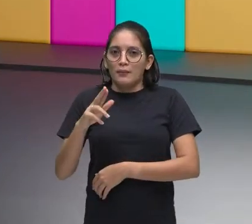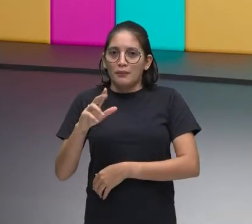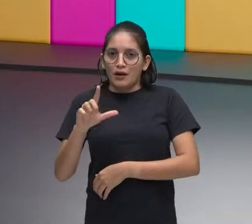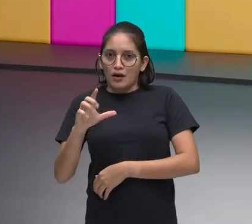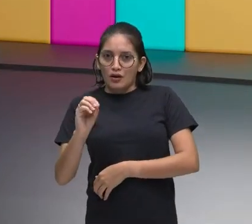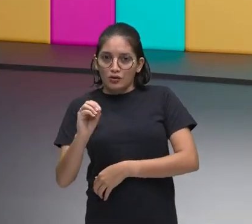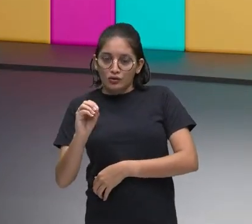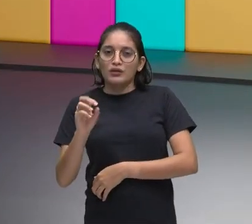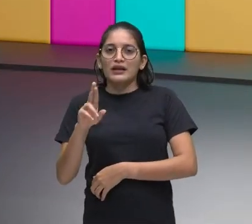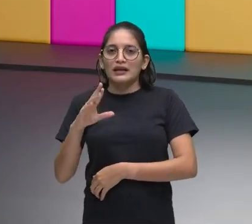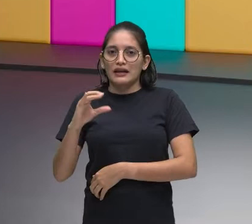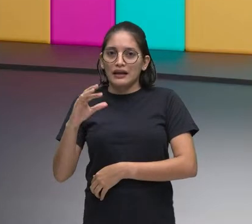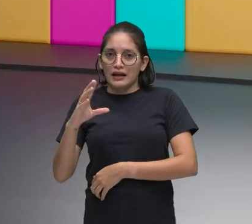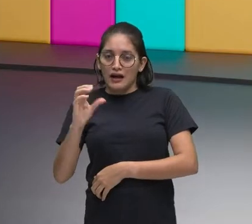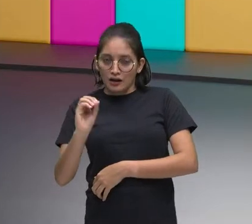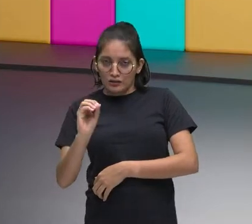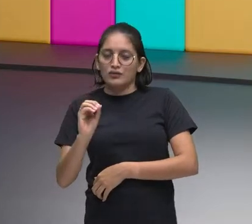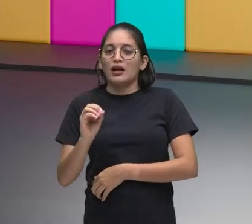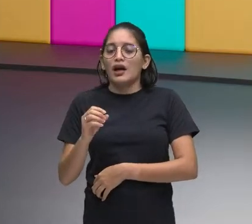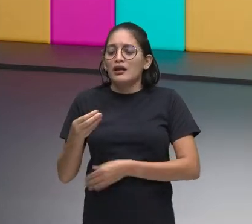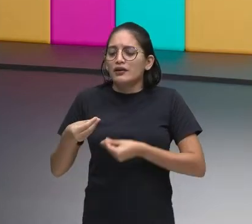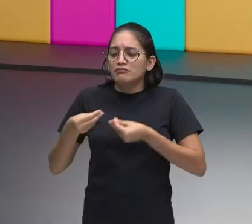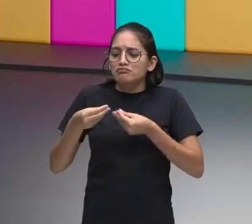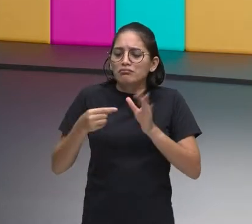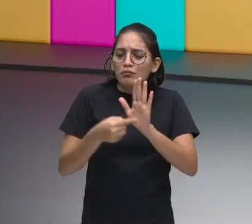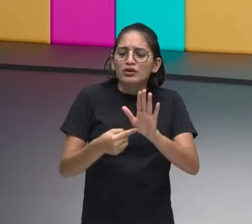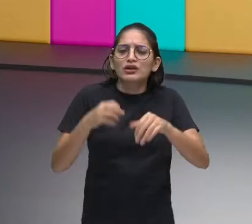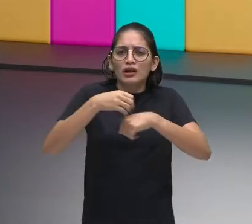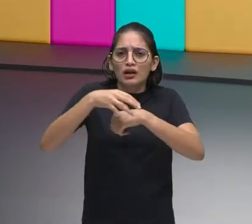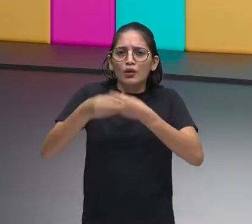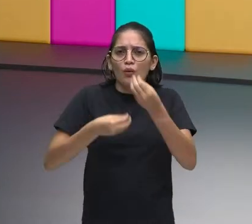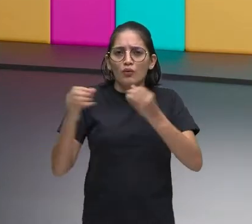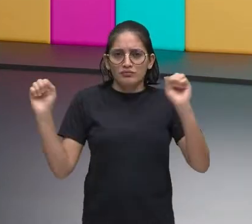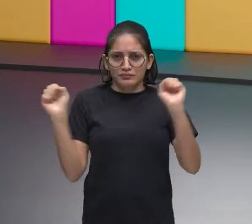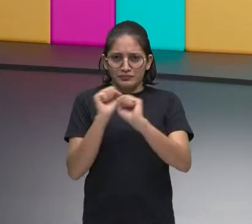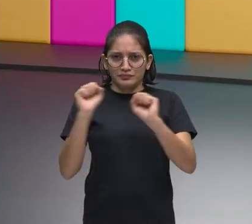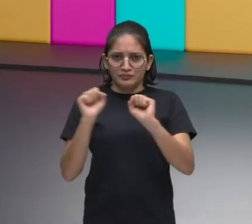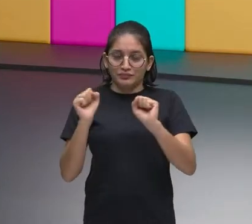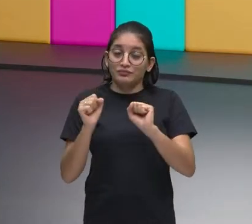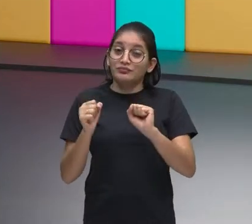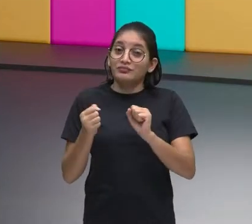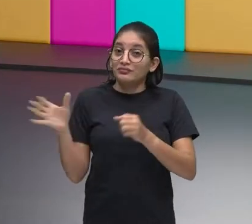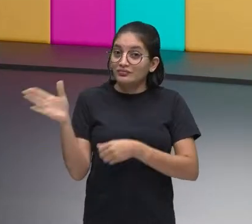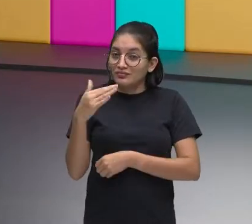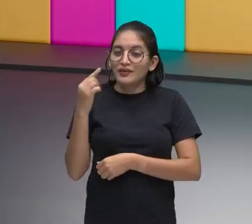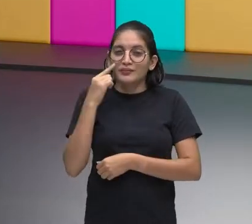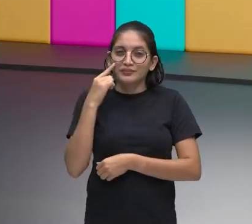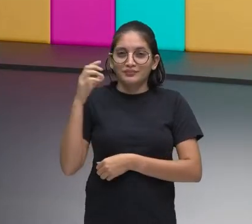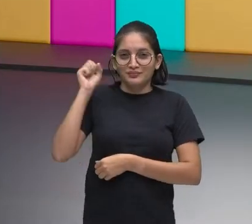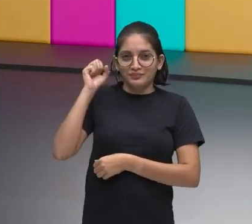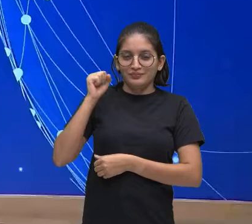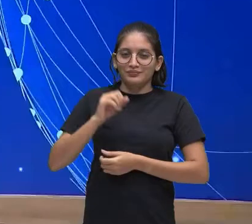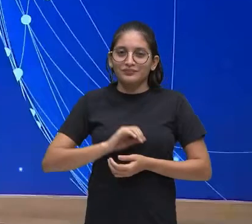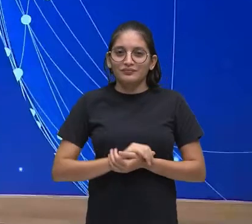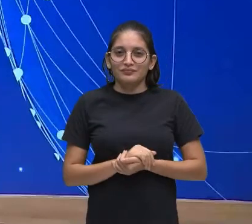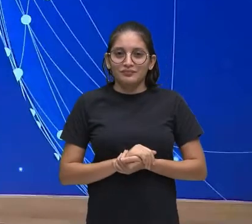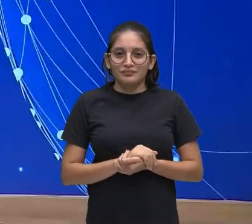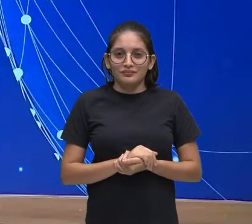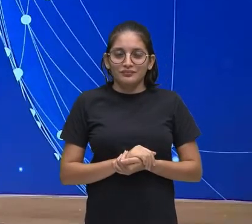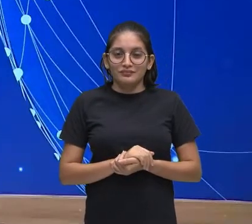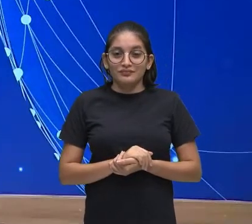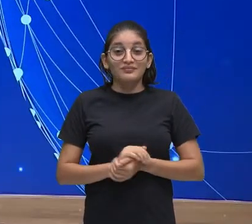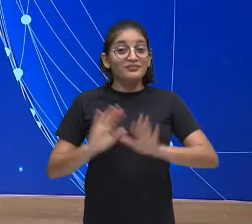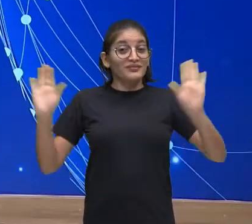vai dar dicas, né, como educador físico. Vamos lá ouvir o professor Paulo Ricardo, por favor.